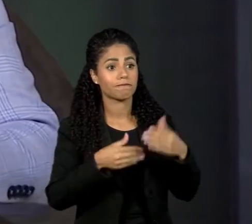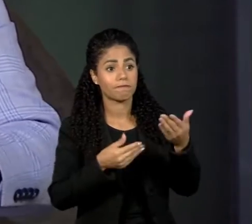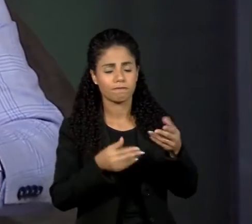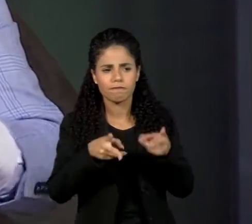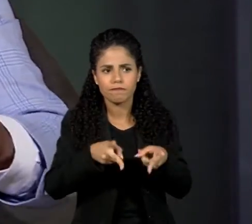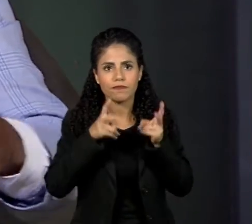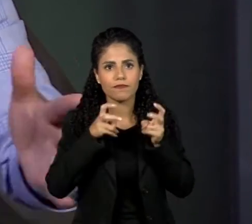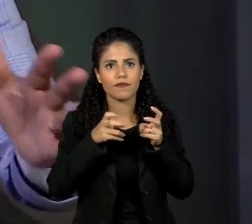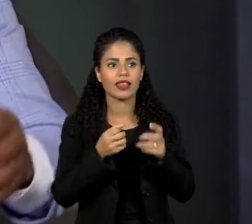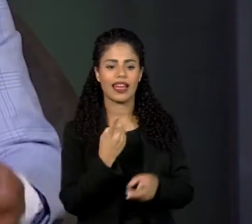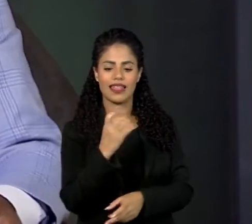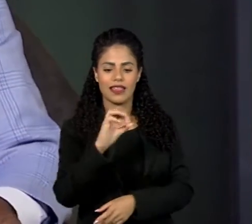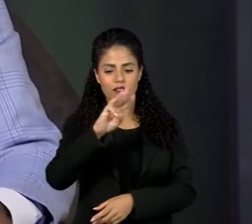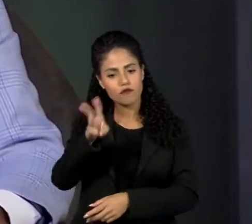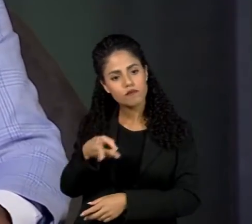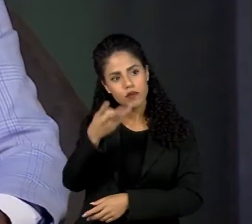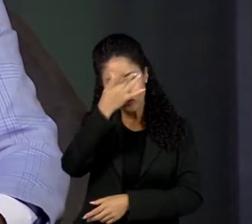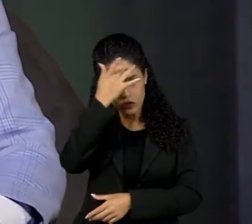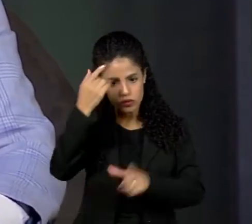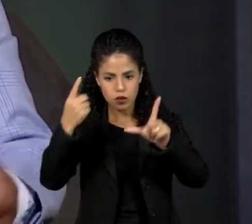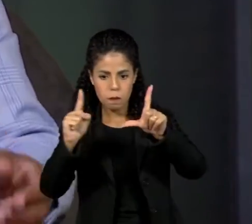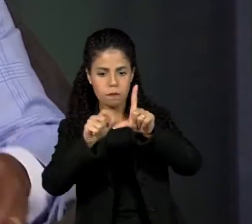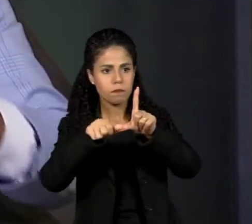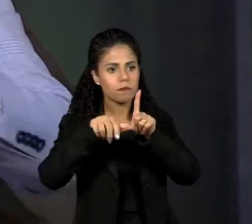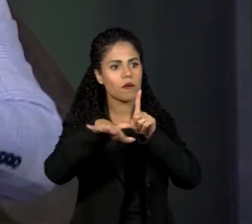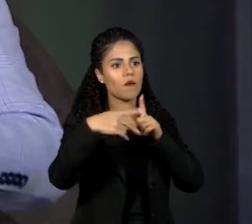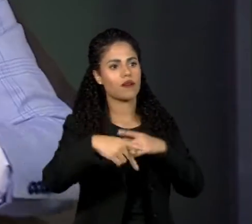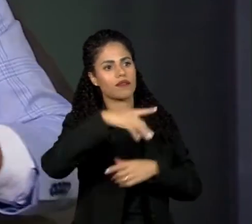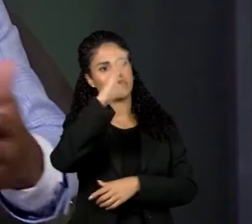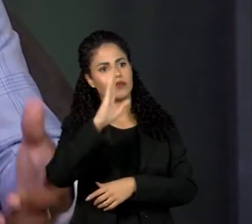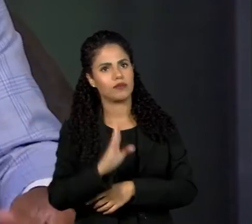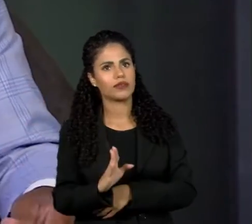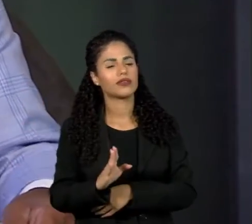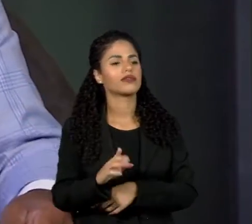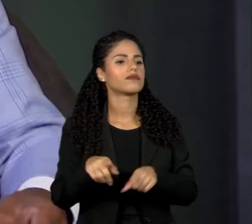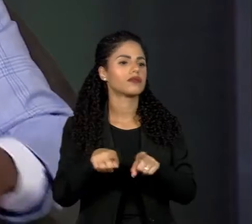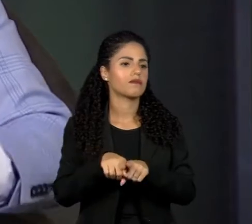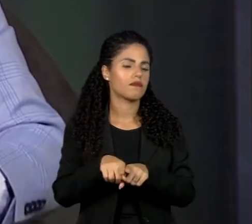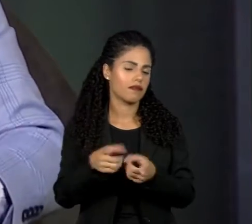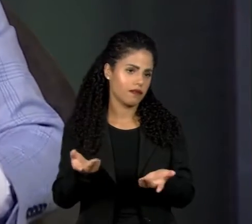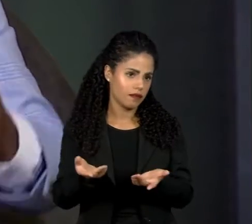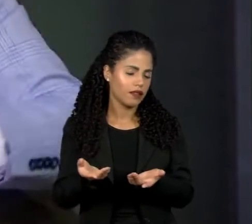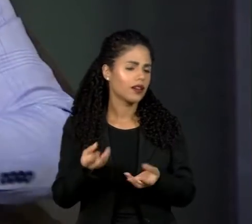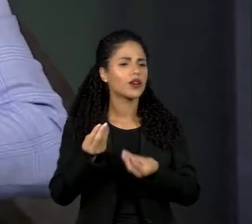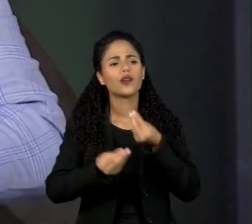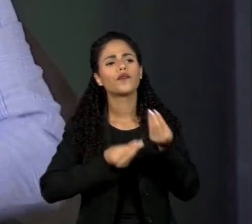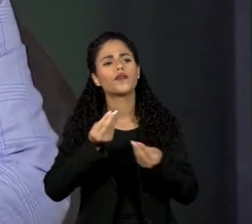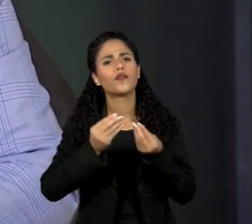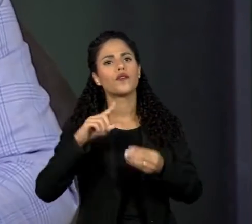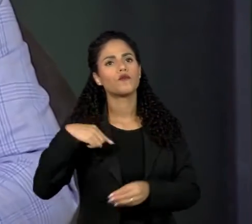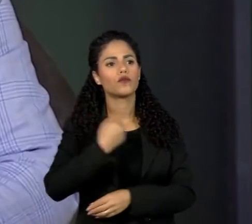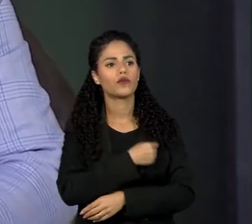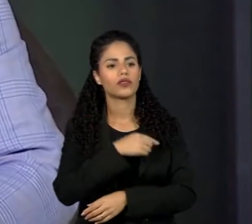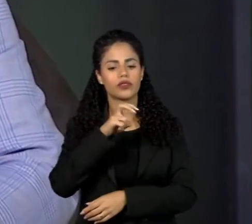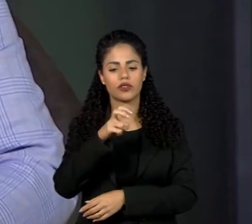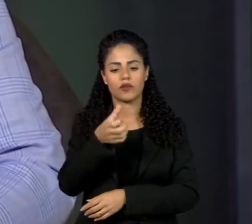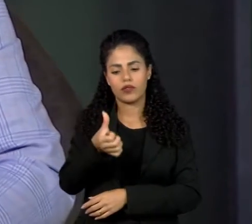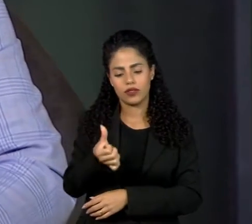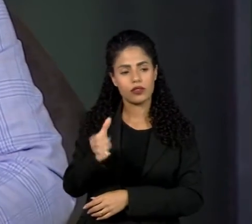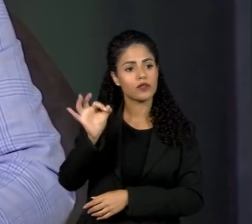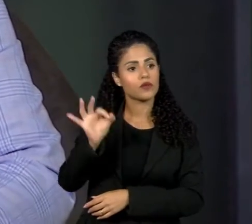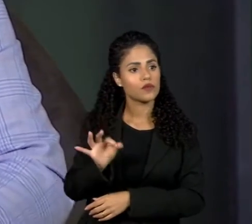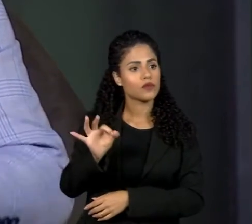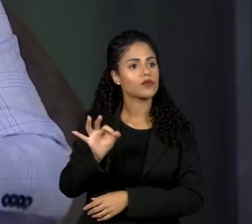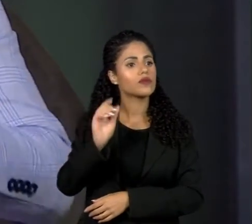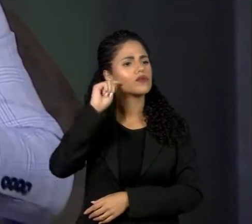que são 10 milhões de influenciadores, né, no Brasil, que só perde para os Estados Unidos, enfim. E nós somos 56% de negros